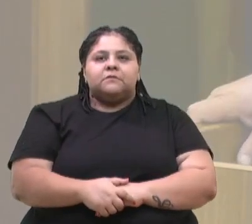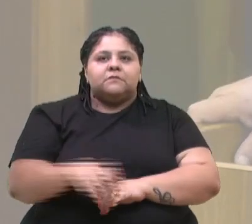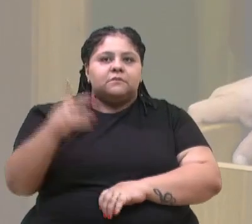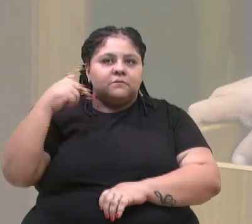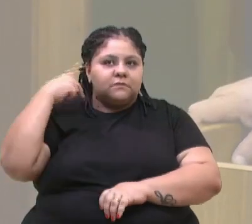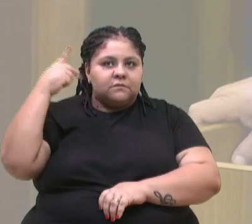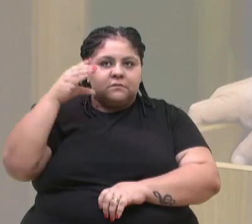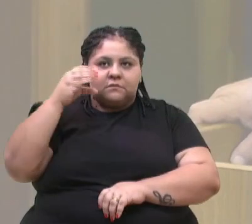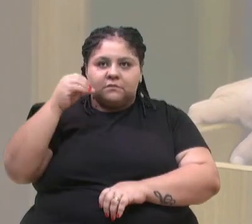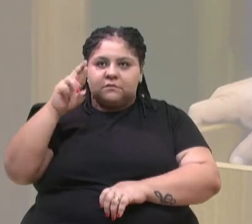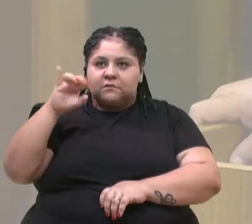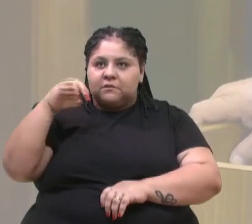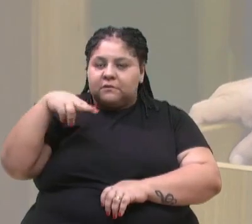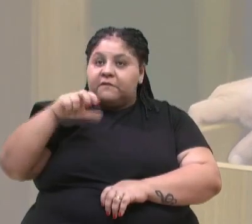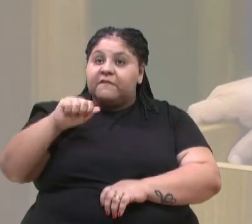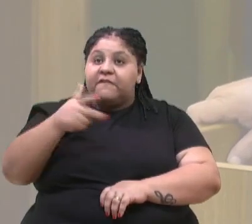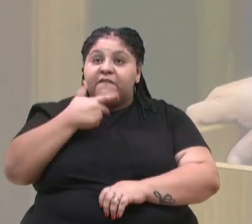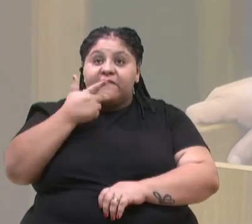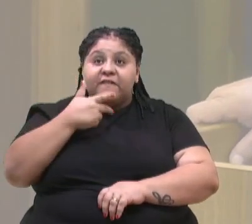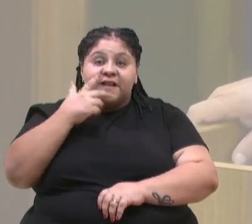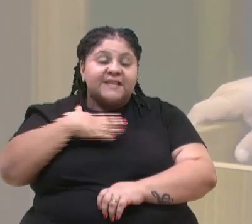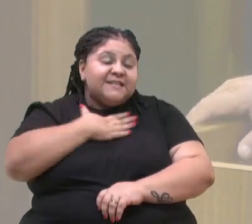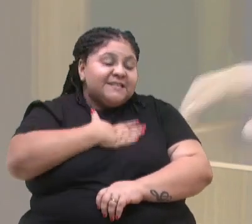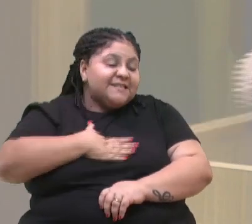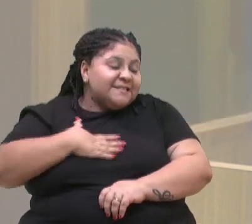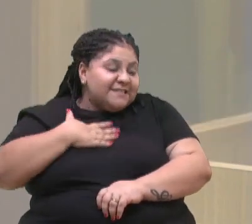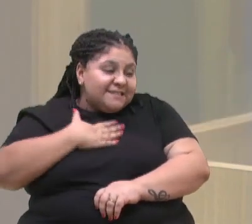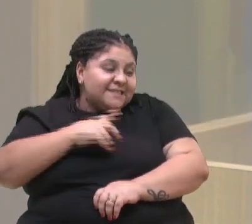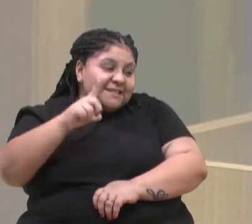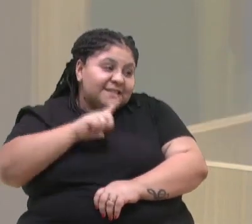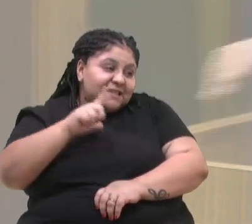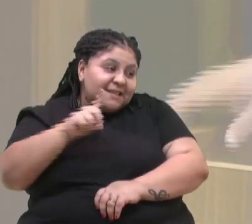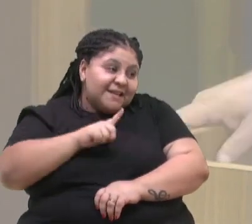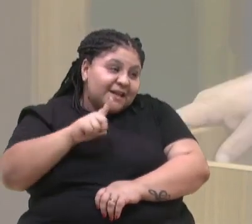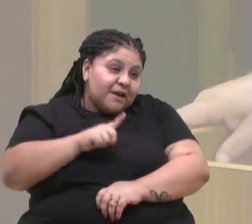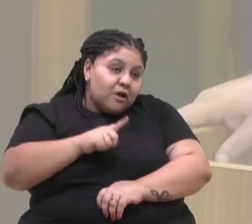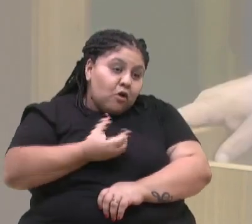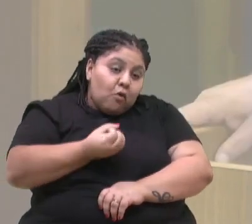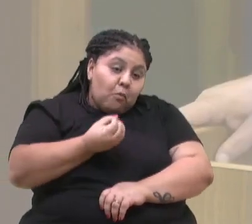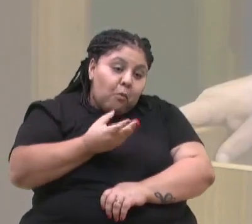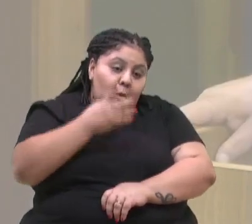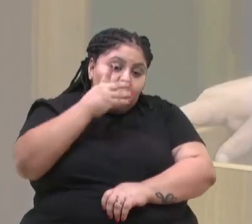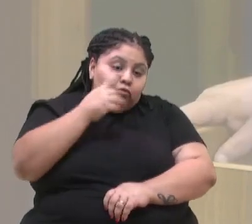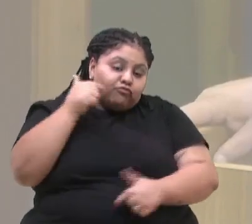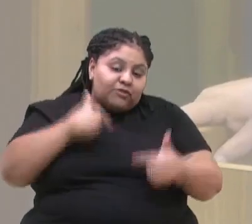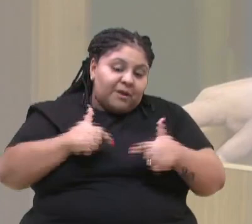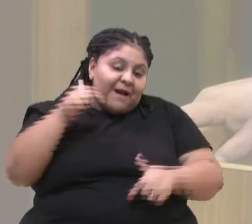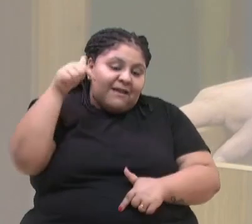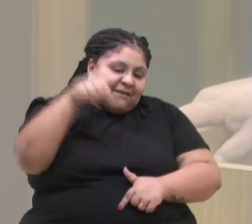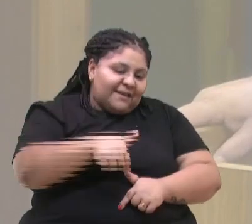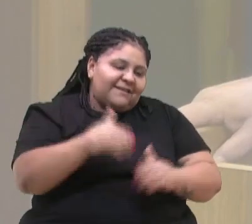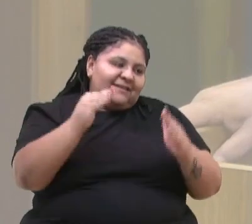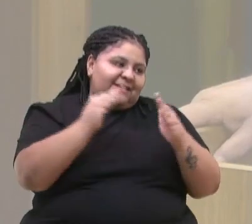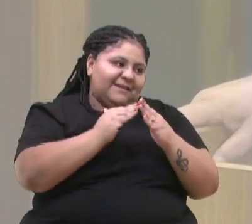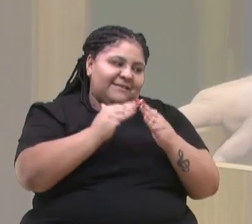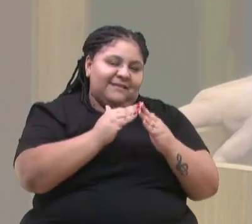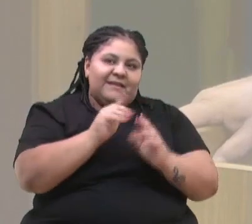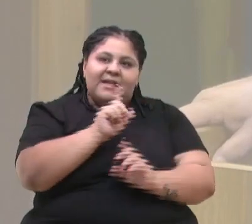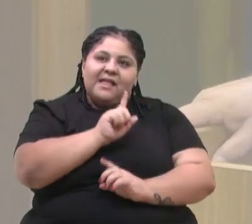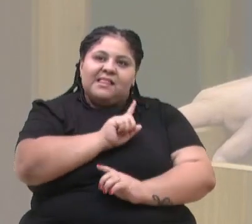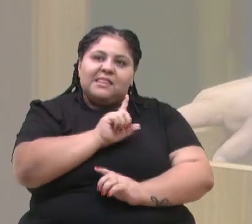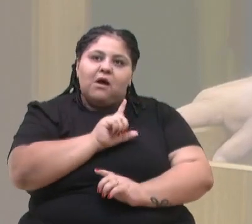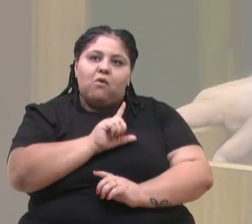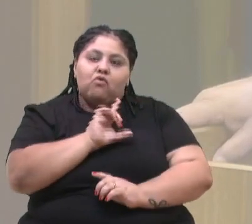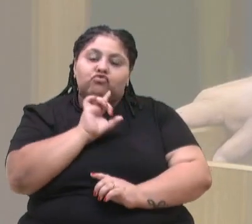Corina estava falando da senhora, dizendo que quero desejar que a senhora tenha uma boa estadia aqui na casa, que não seja